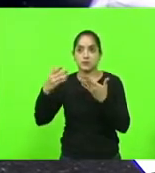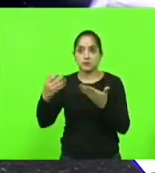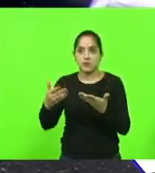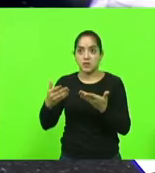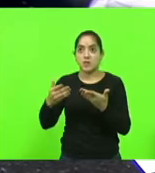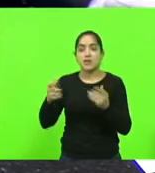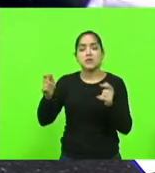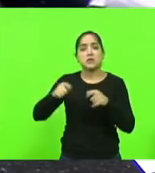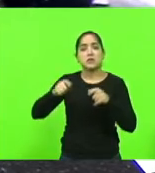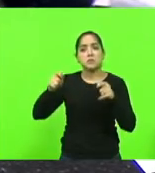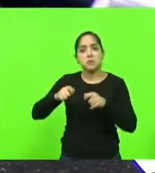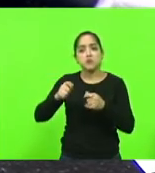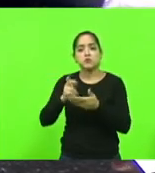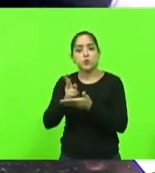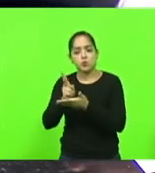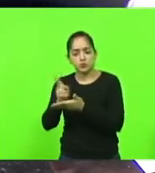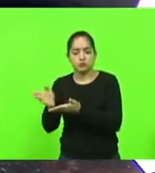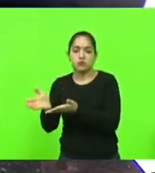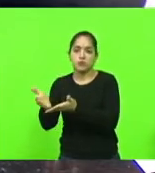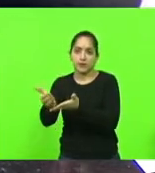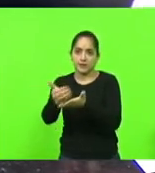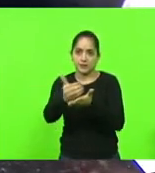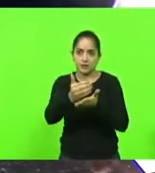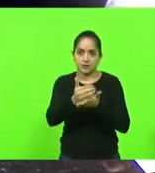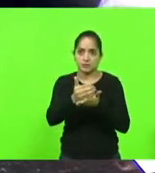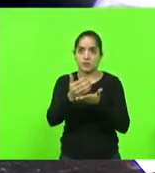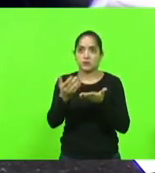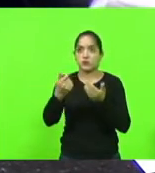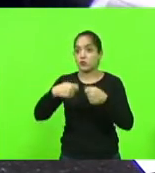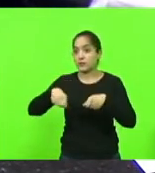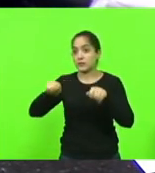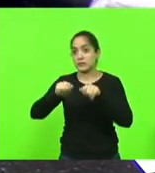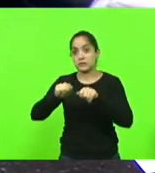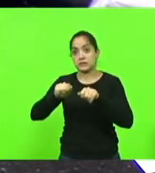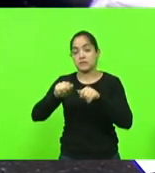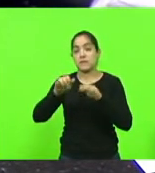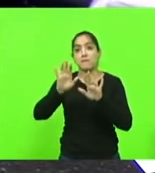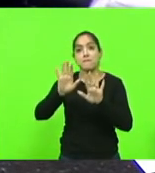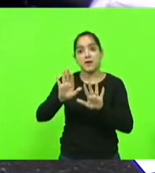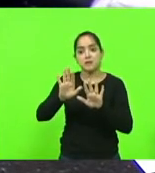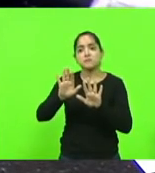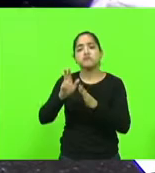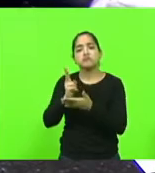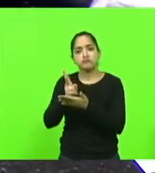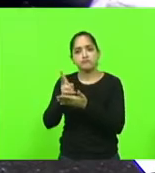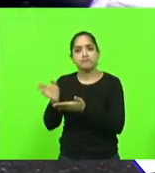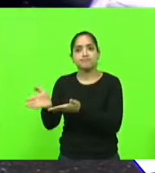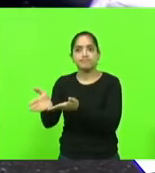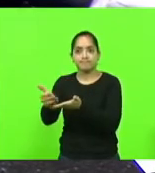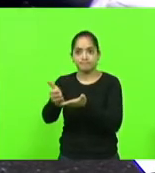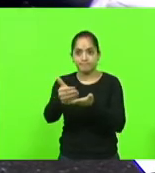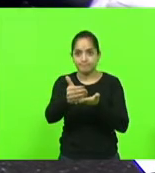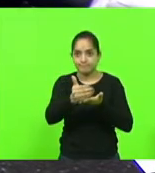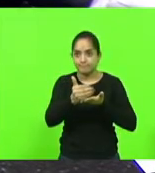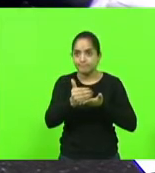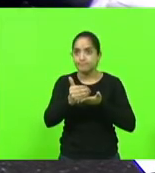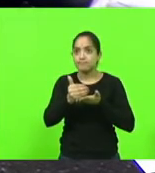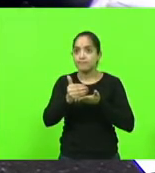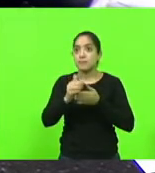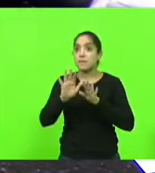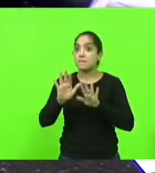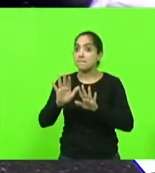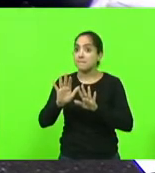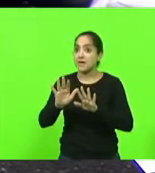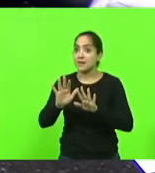que ele possa continuar arrecadando? Nem precisava arrecadar tanto, mas de forma que ele possa continuar a arrecadar, mas sem